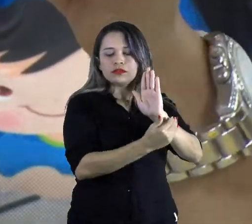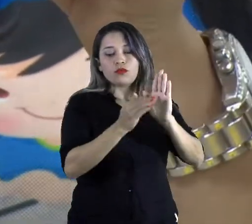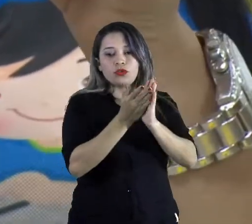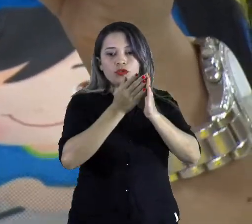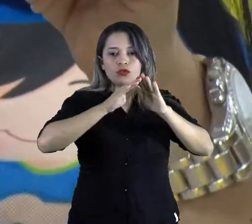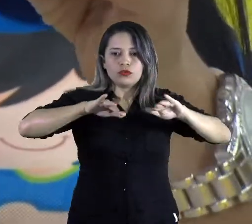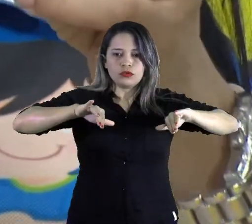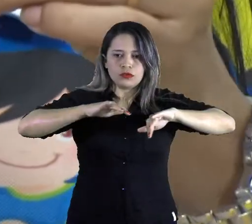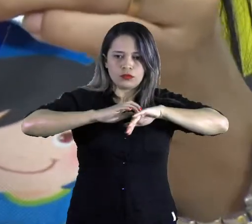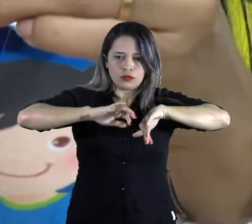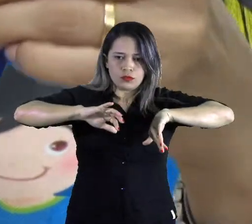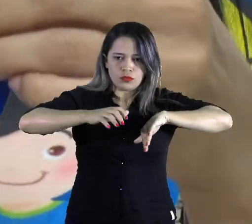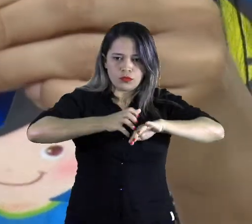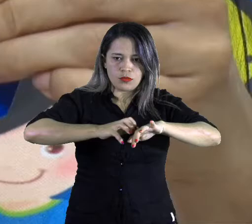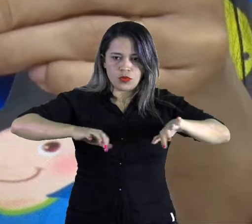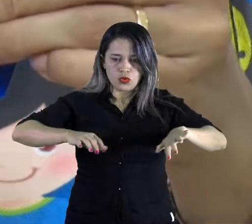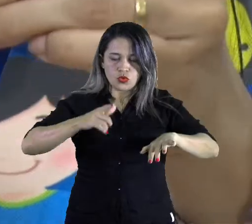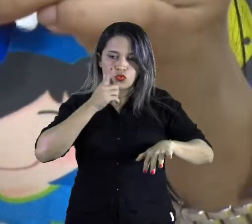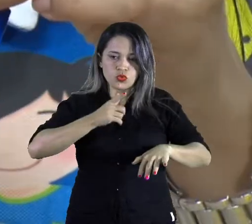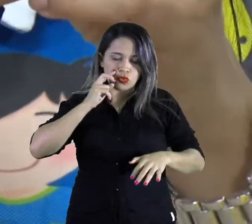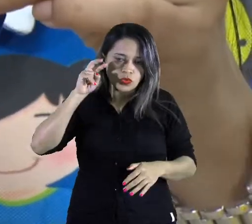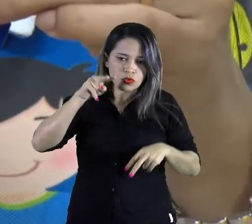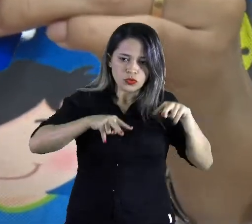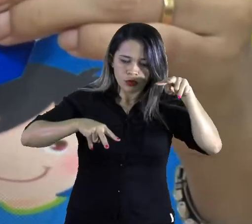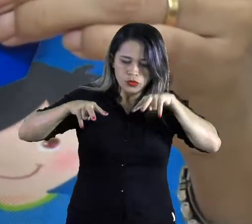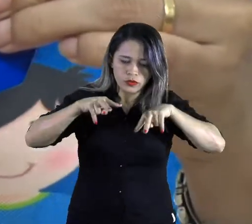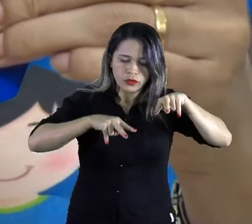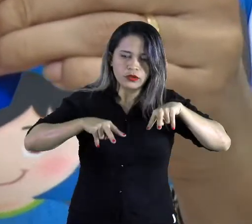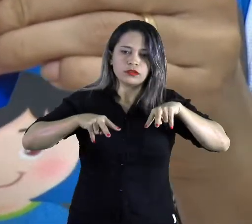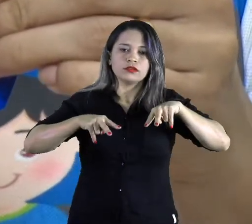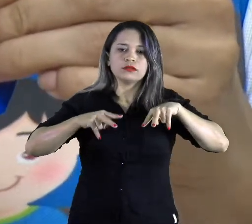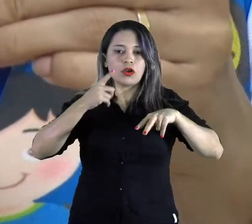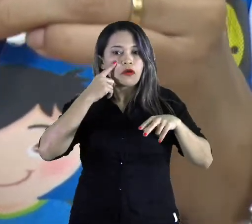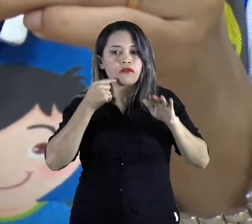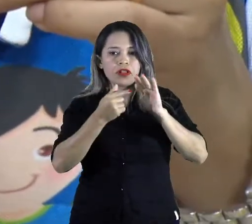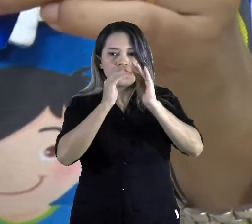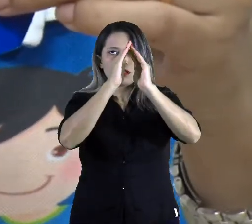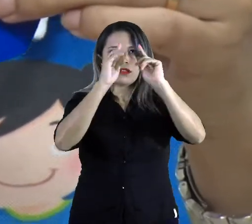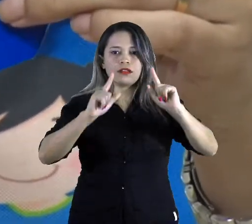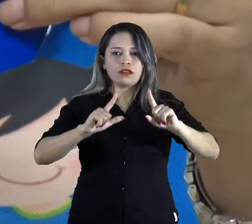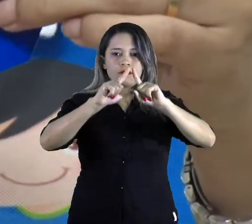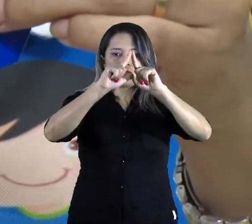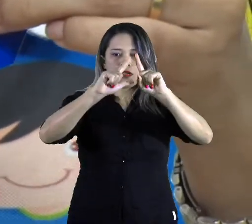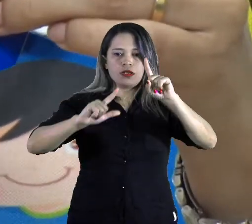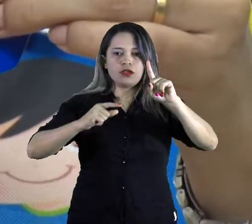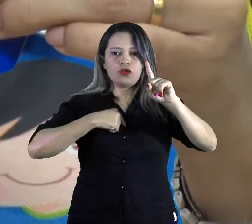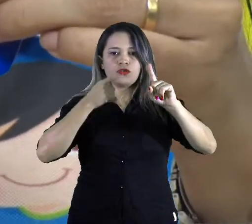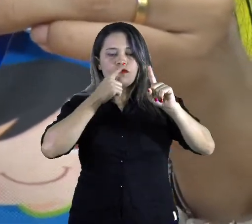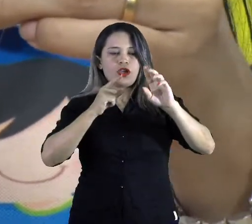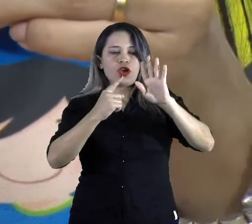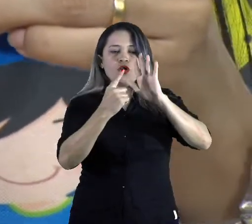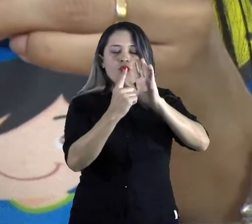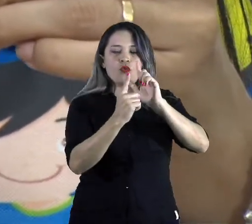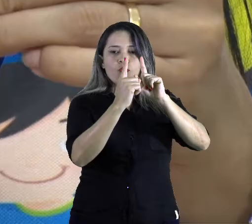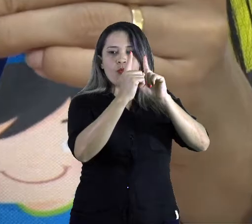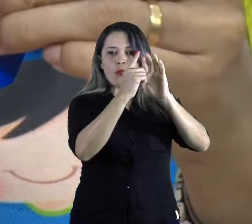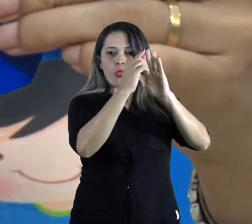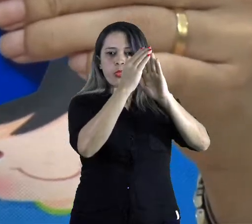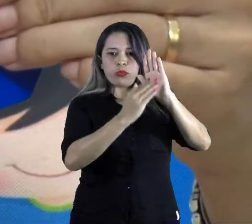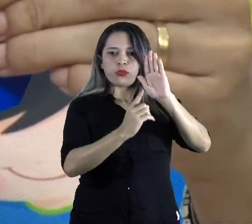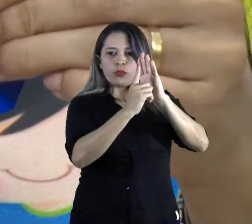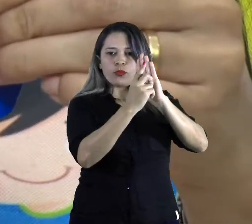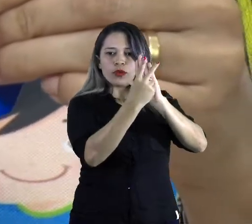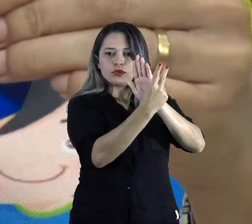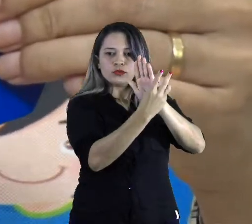desmonto, eu consigo visualizar melhor. Ó, eu consigo visualizar que nessa pirâmide eu tenho 1, 2,